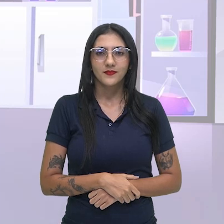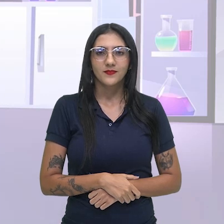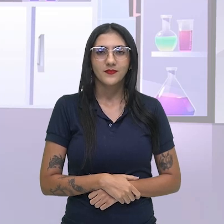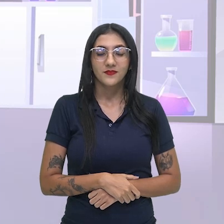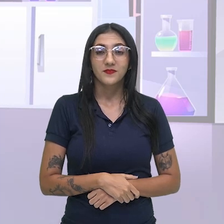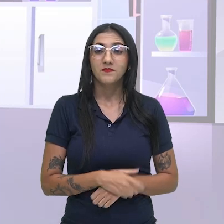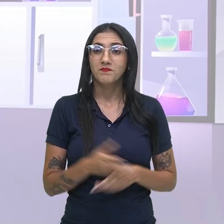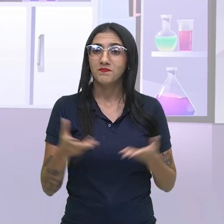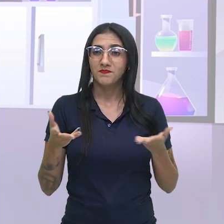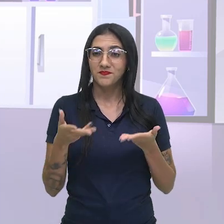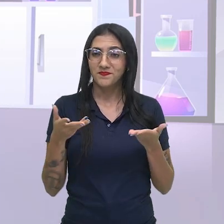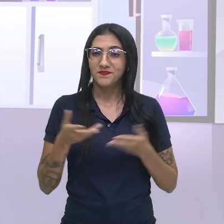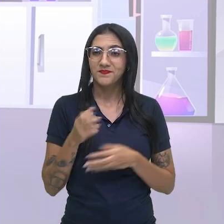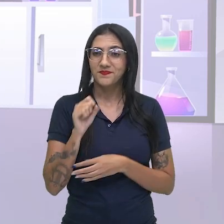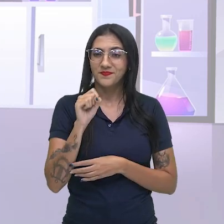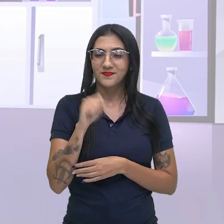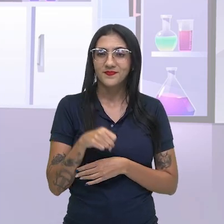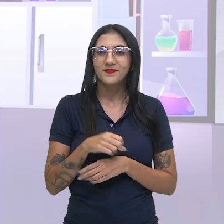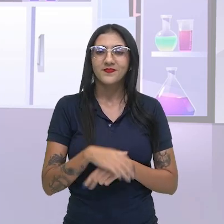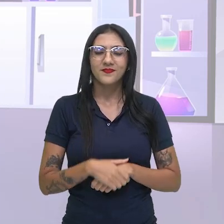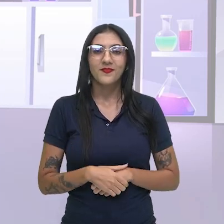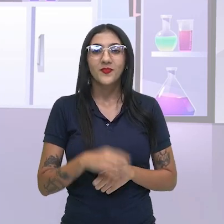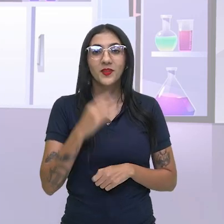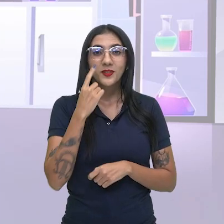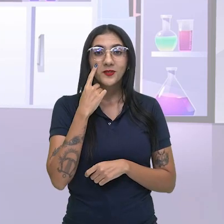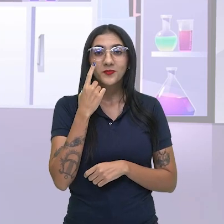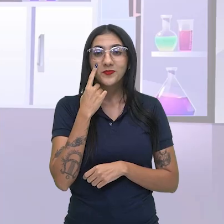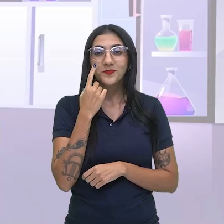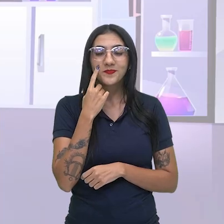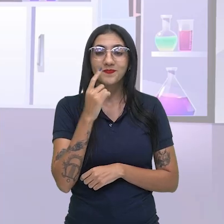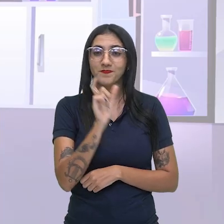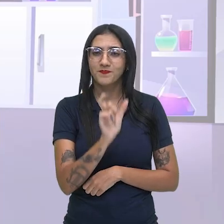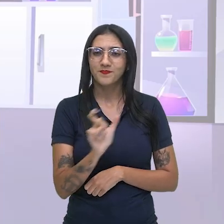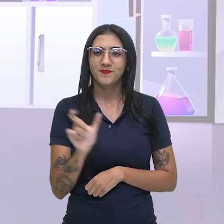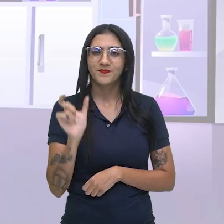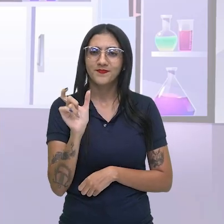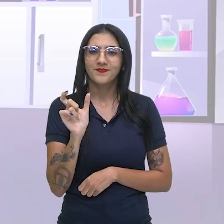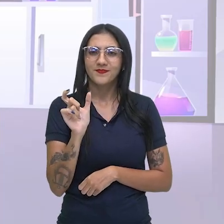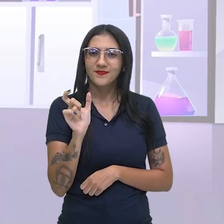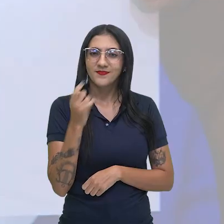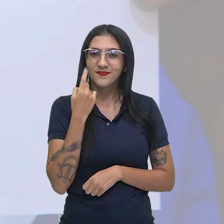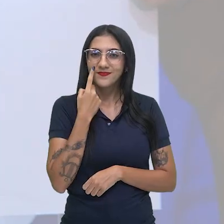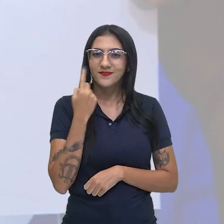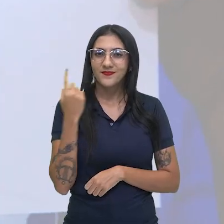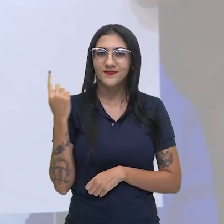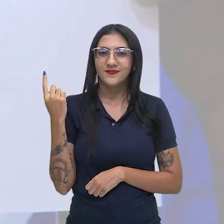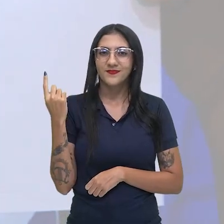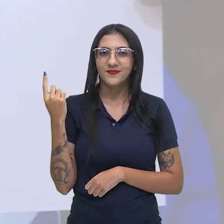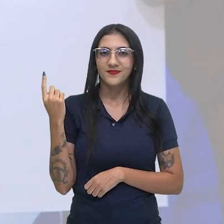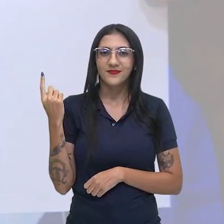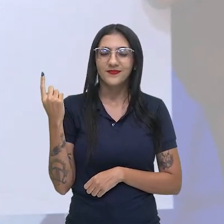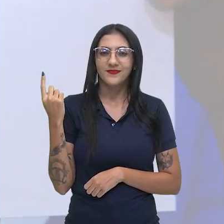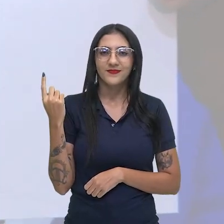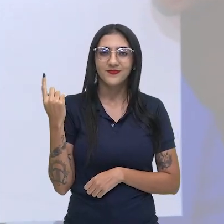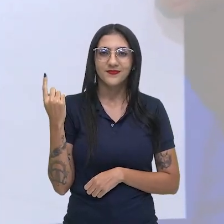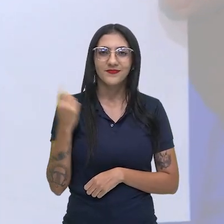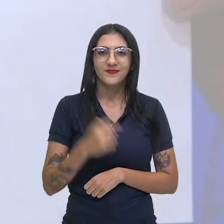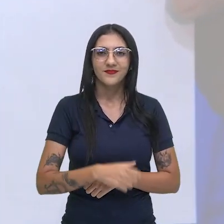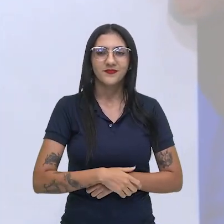Agora sim. Olha a minha palavra secreta.